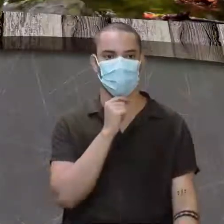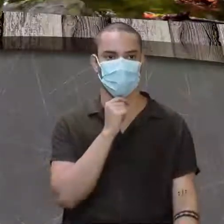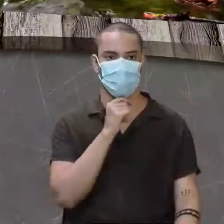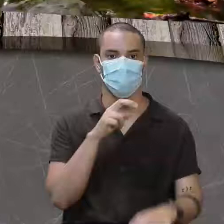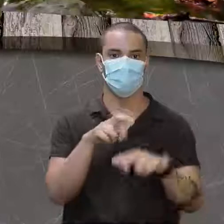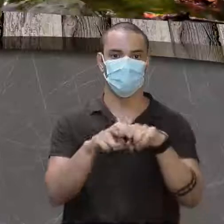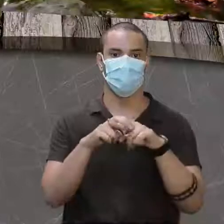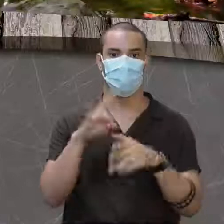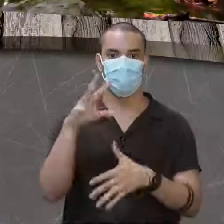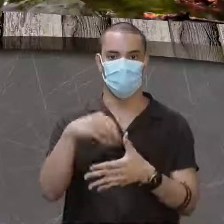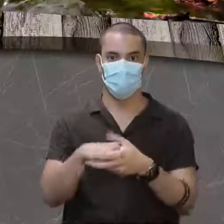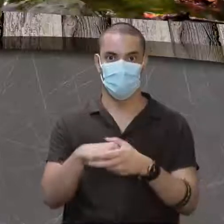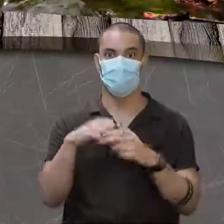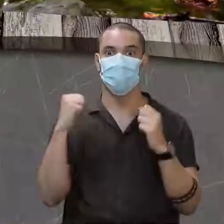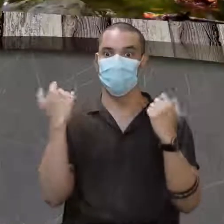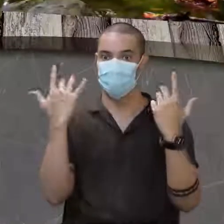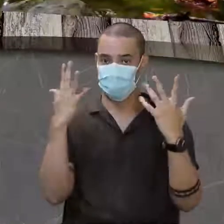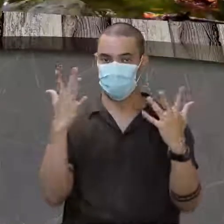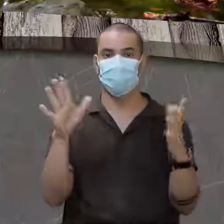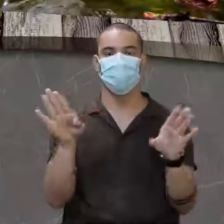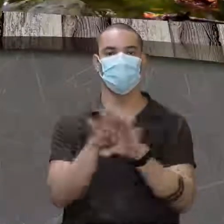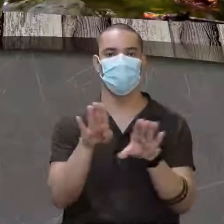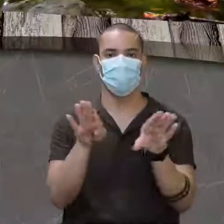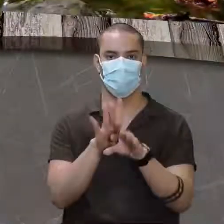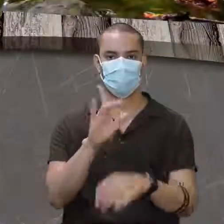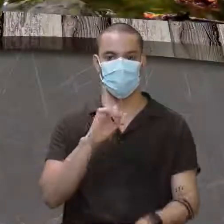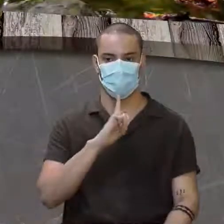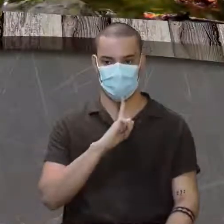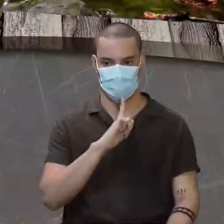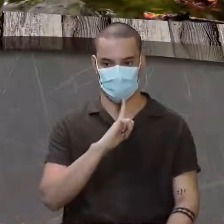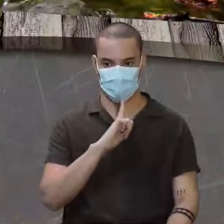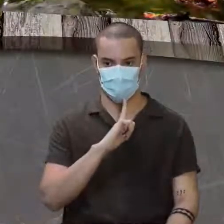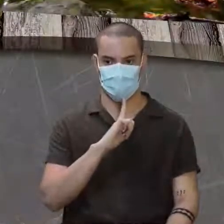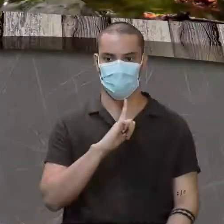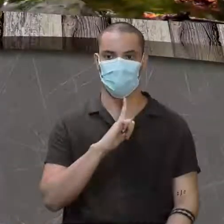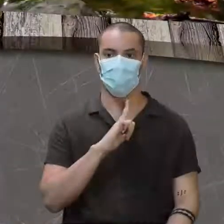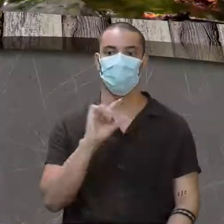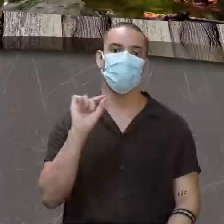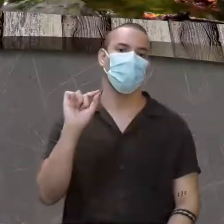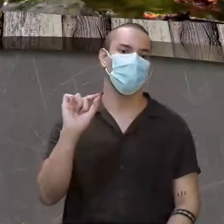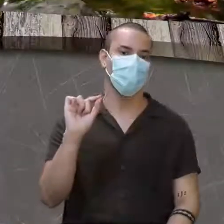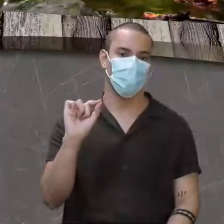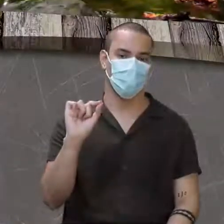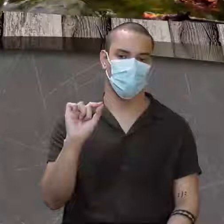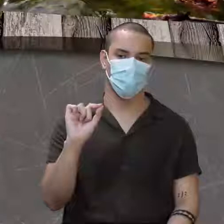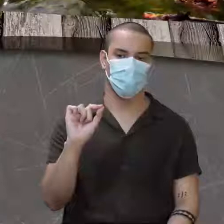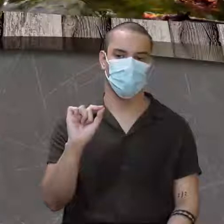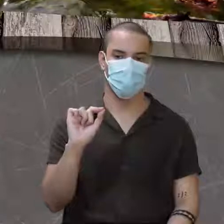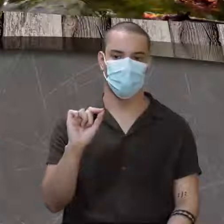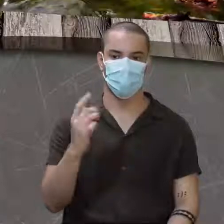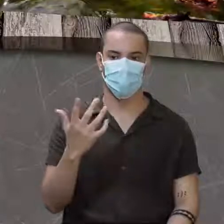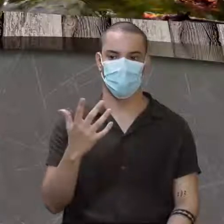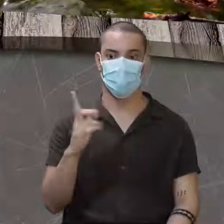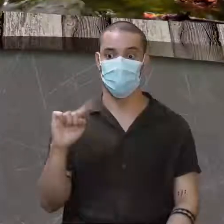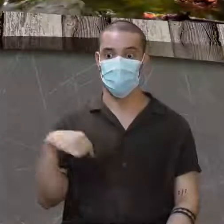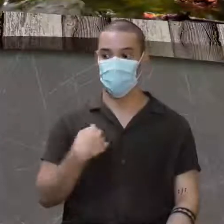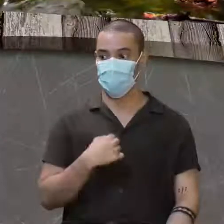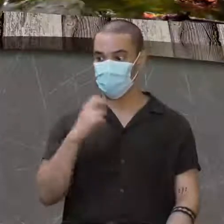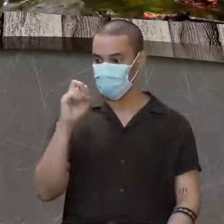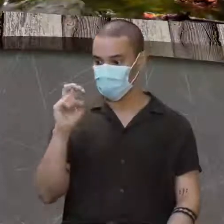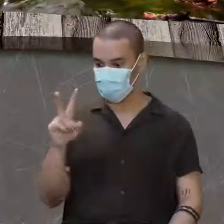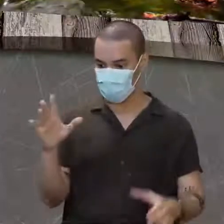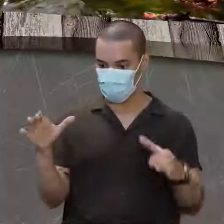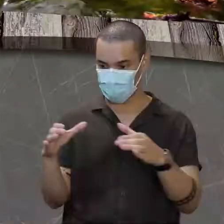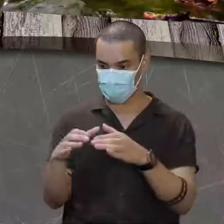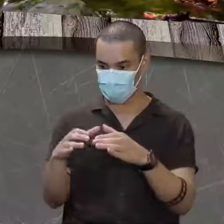na natureza existe também essa questão de que quando a gente vê um